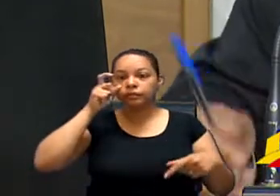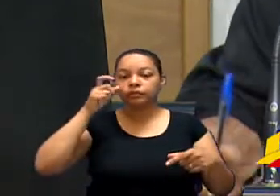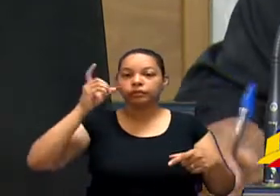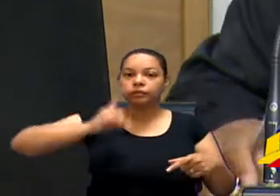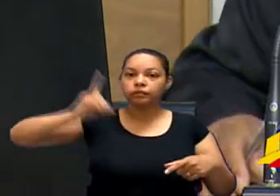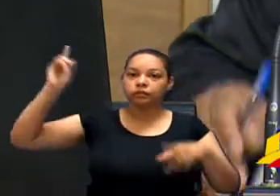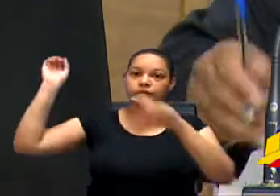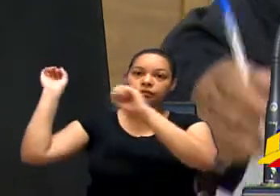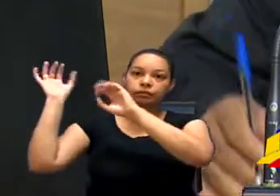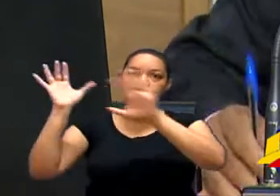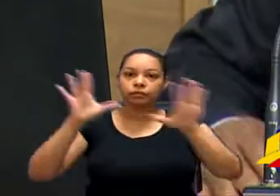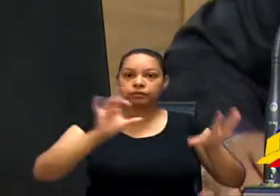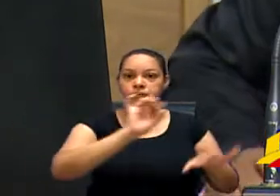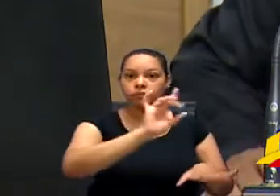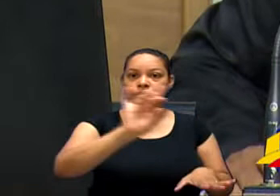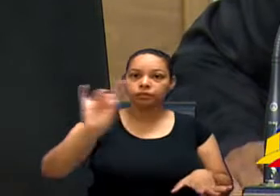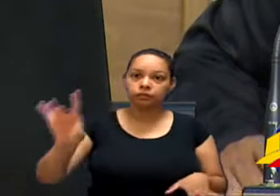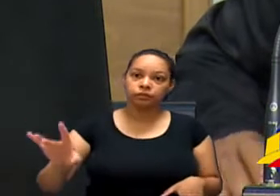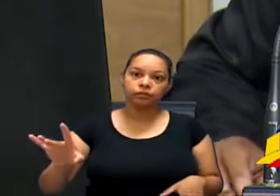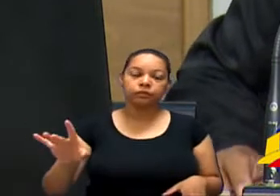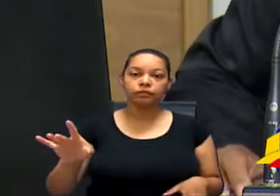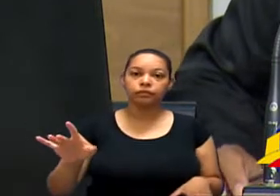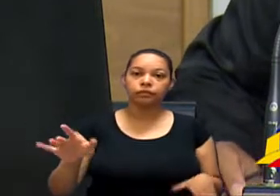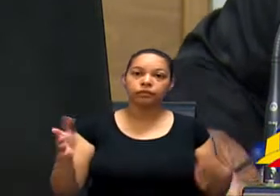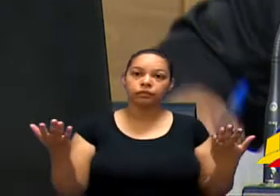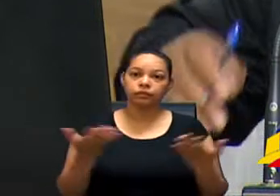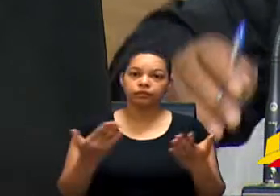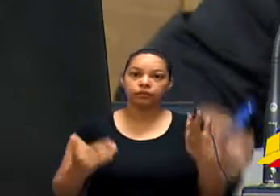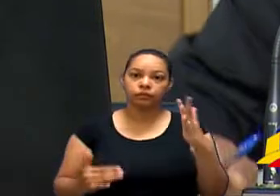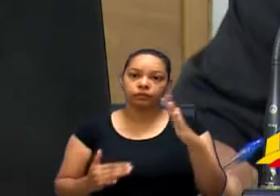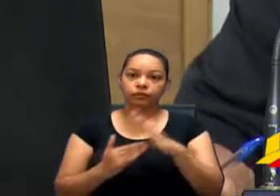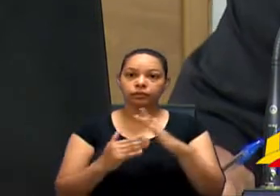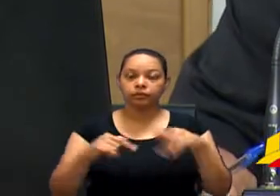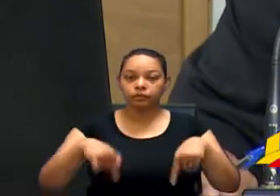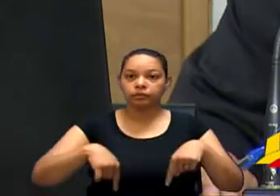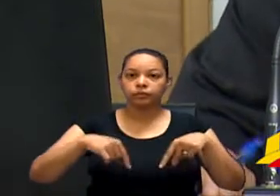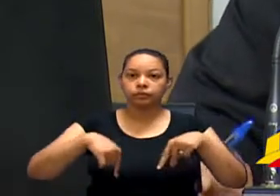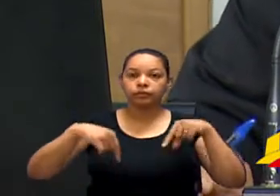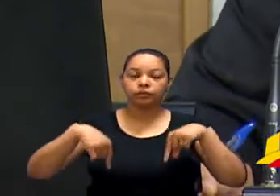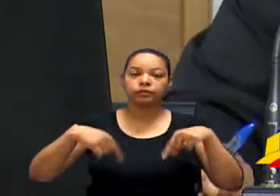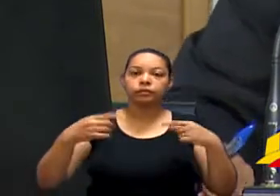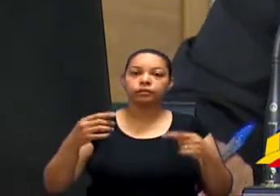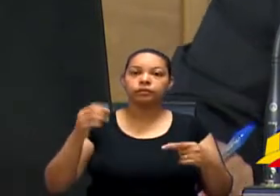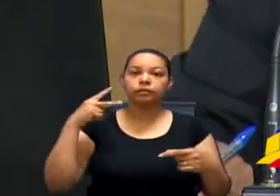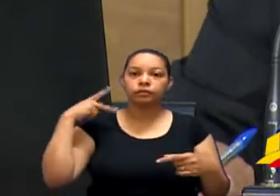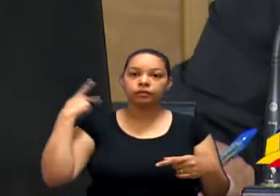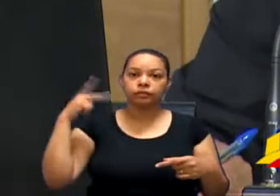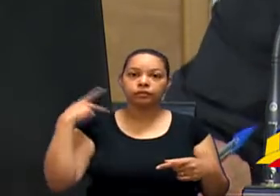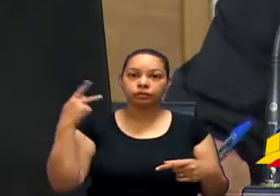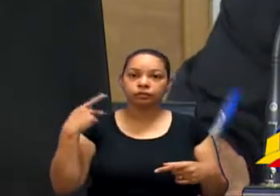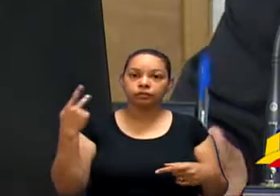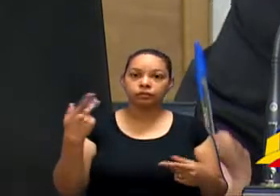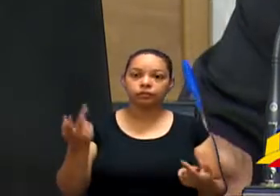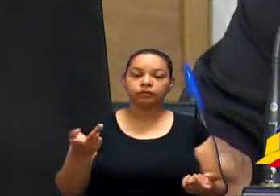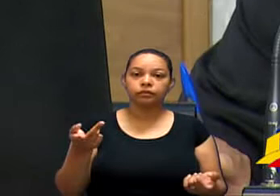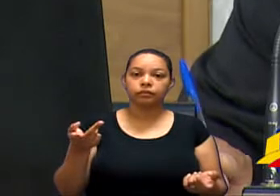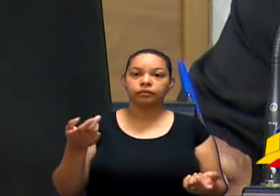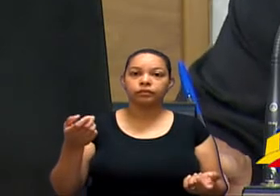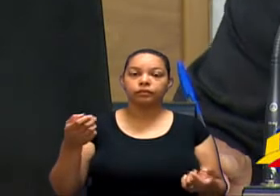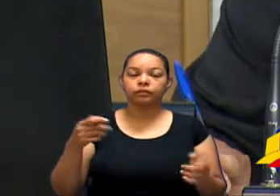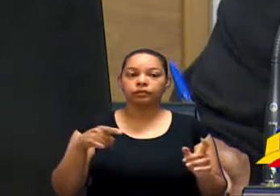um de nós eu gostaria nesse momento convidar o vereador Salatiel de acordo com a resolução